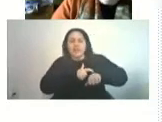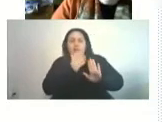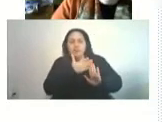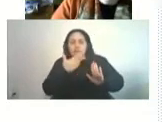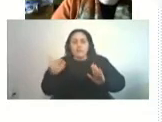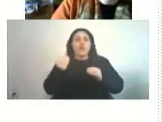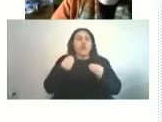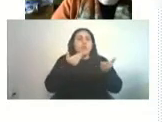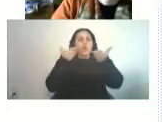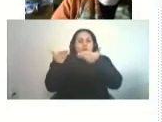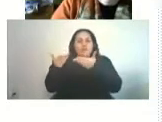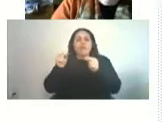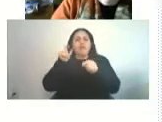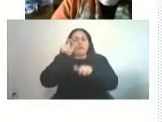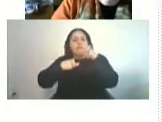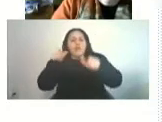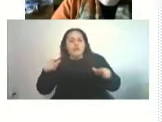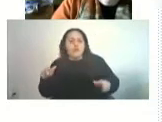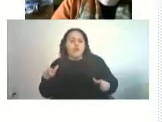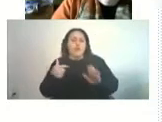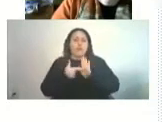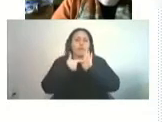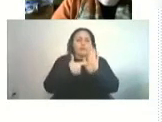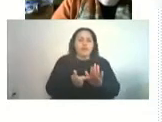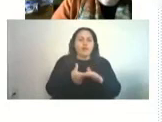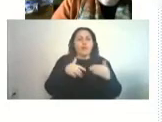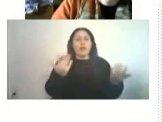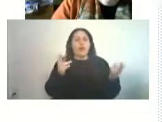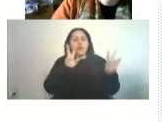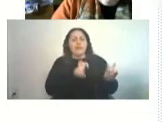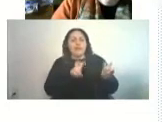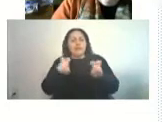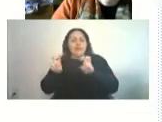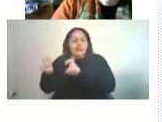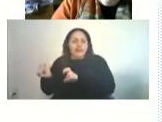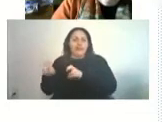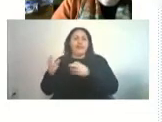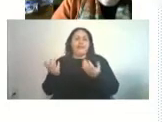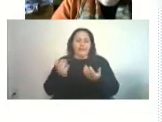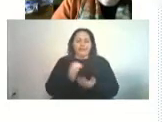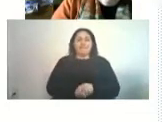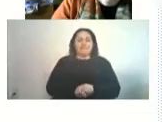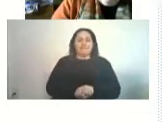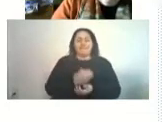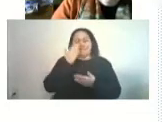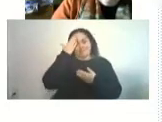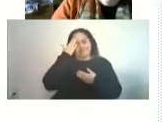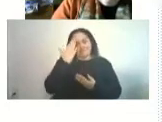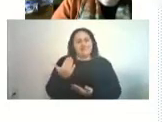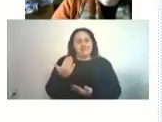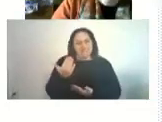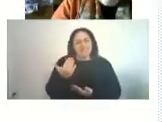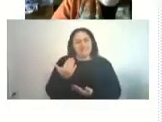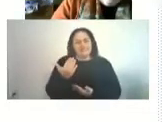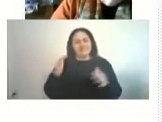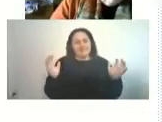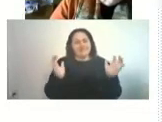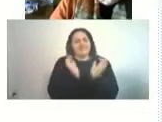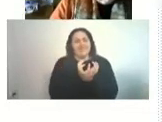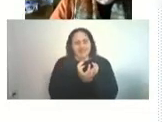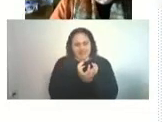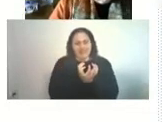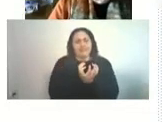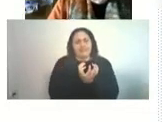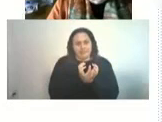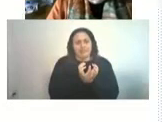Os convites, quem nós chamaríamos, qual a tônica das temáticas. Então, muito obrigada a essa equipe aí que